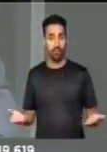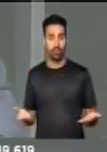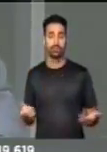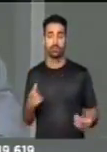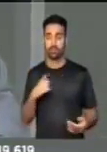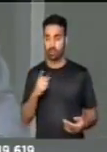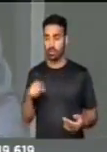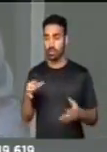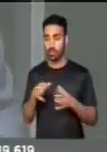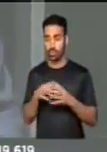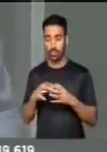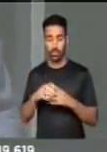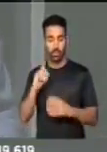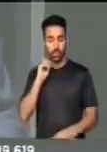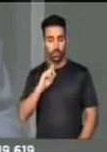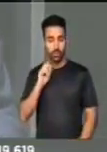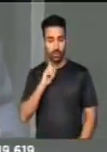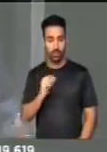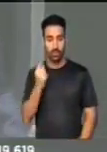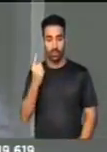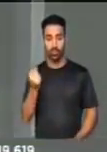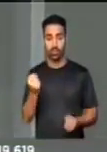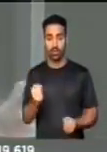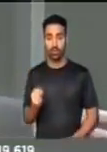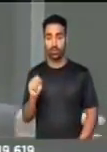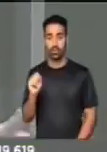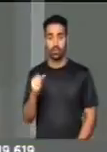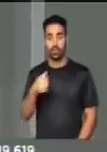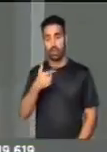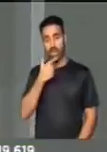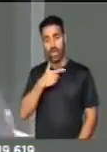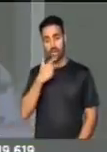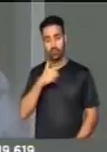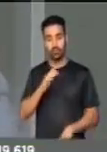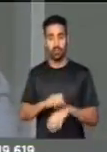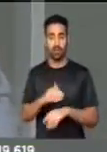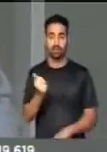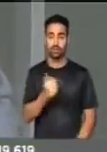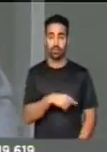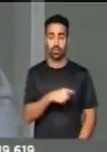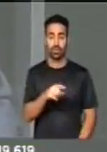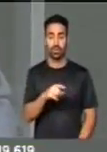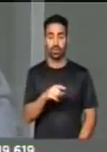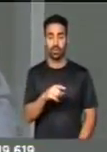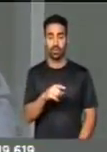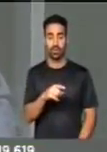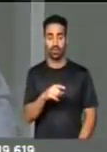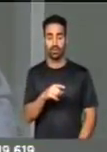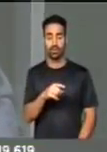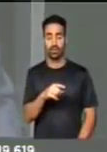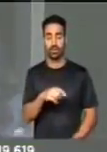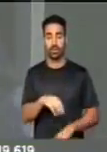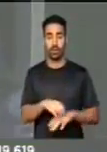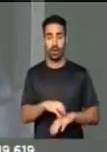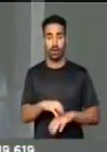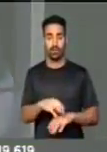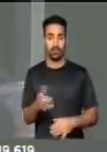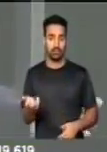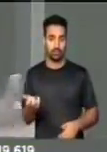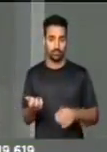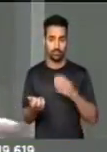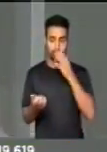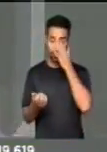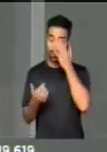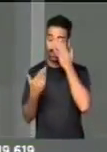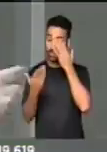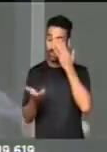bancada mineira, que um quilo de queijo esteja custando mais do que um quilo de filé em qualquer supermercado do Brasil. E tudo isso é uma